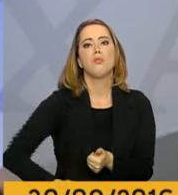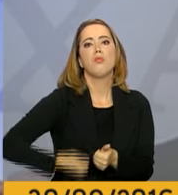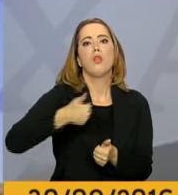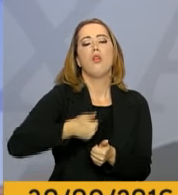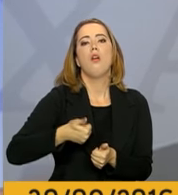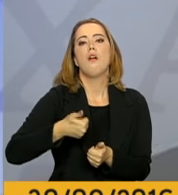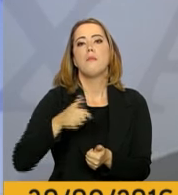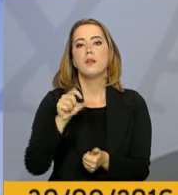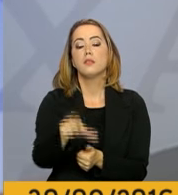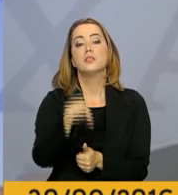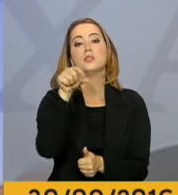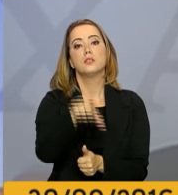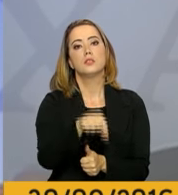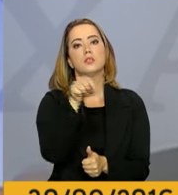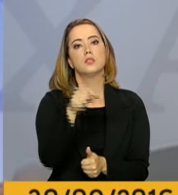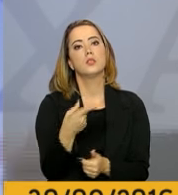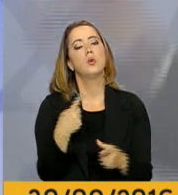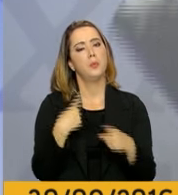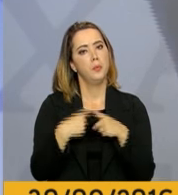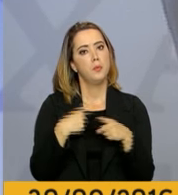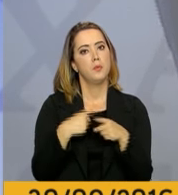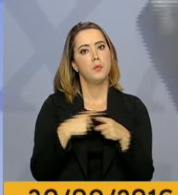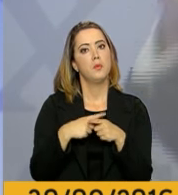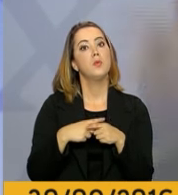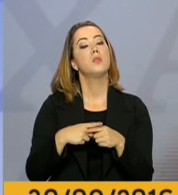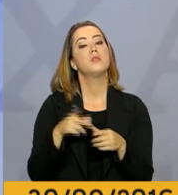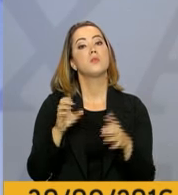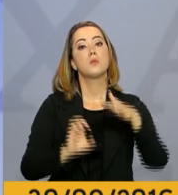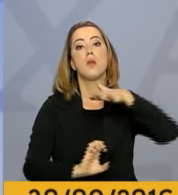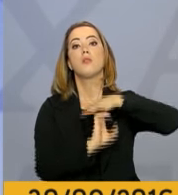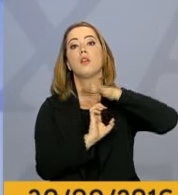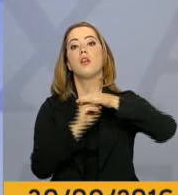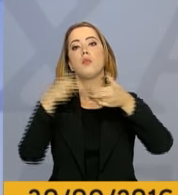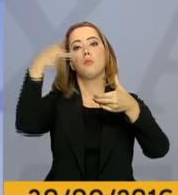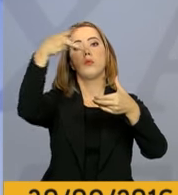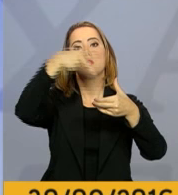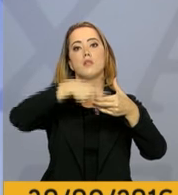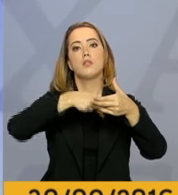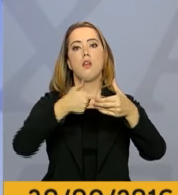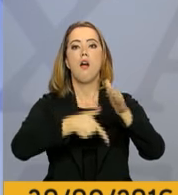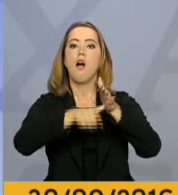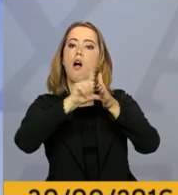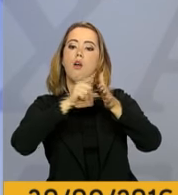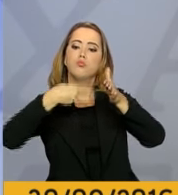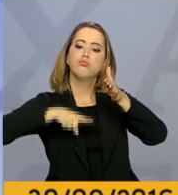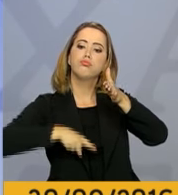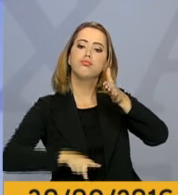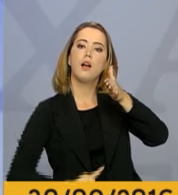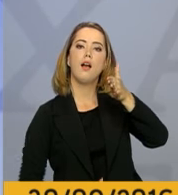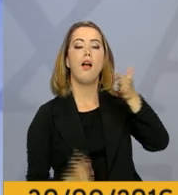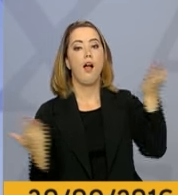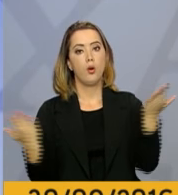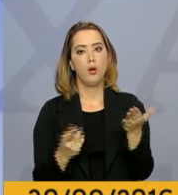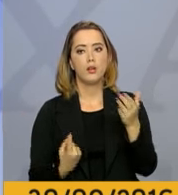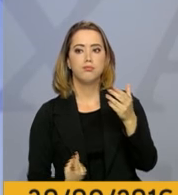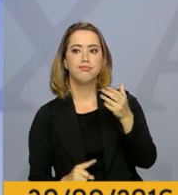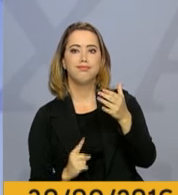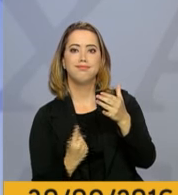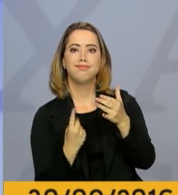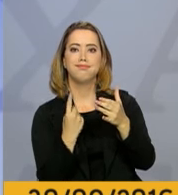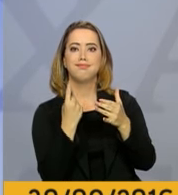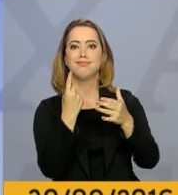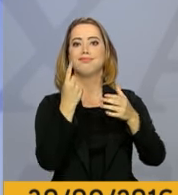Petrobras, que estava lá no fundo do poço, já emerge sobranceira e soberana, né? Começa a recuperar-se